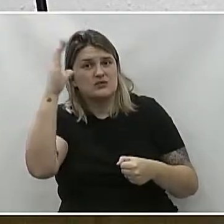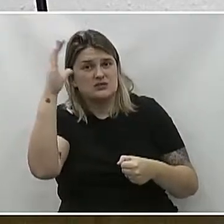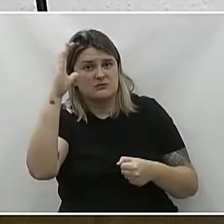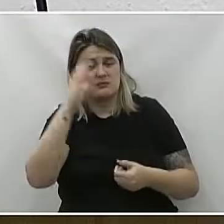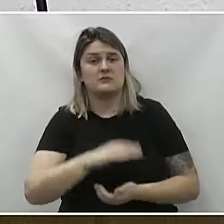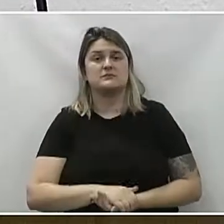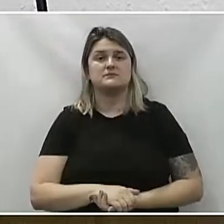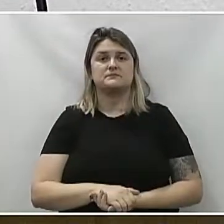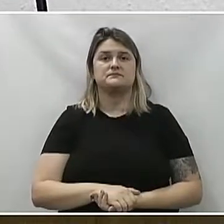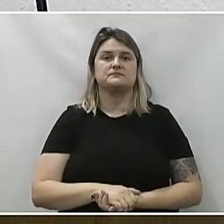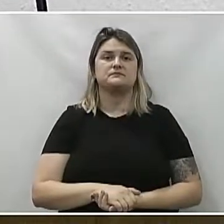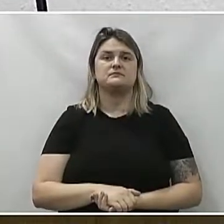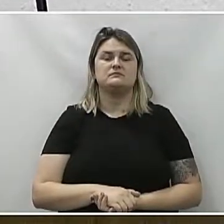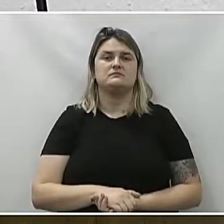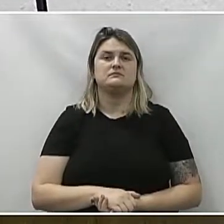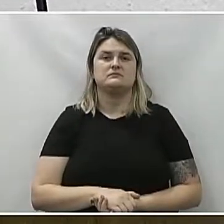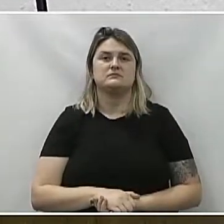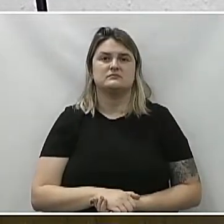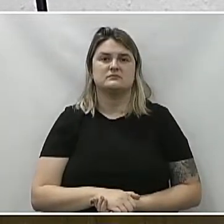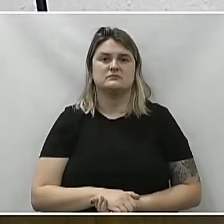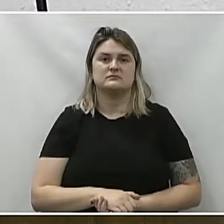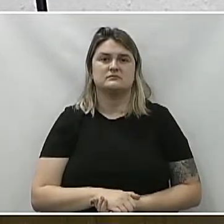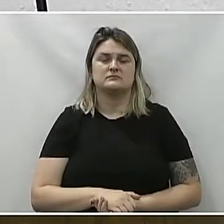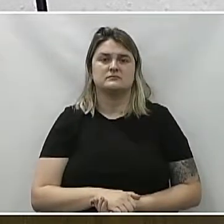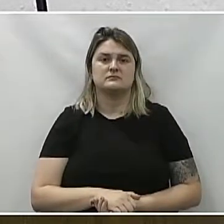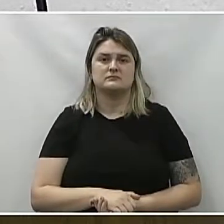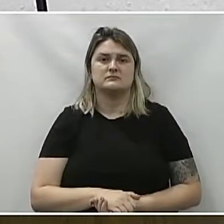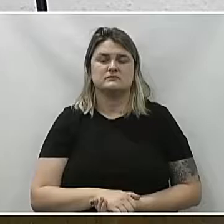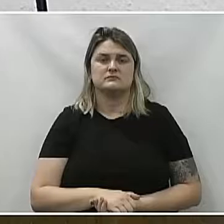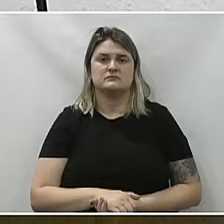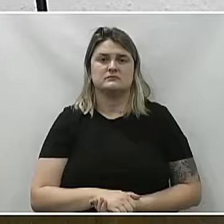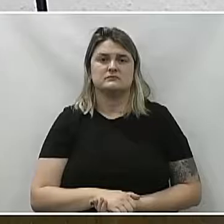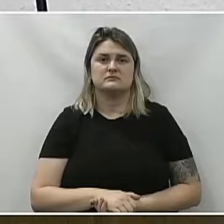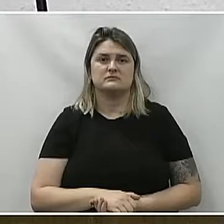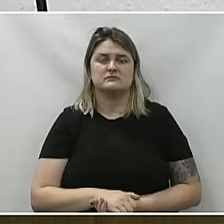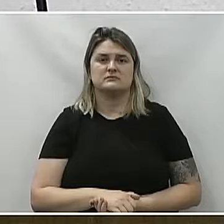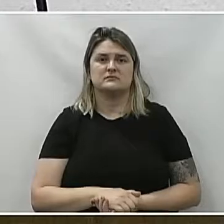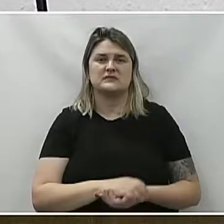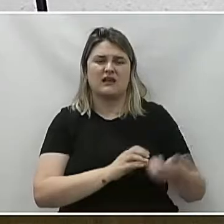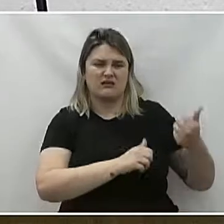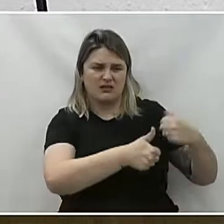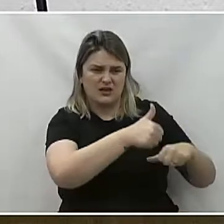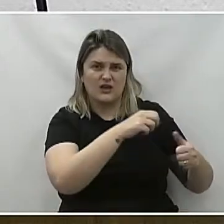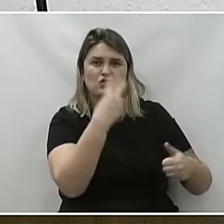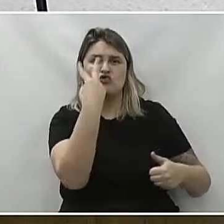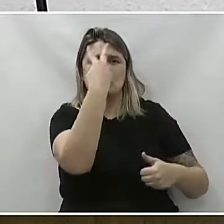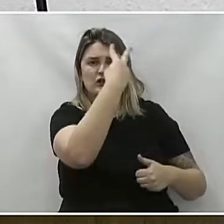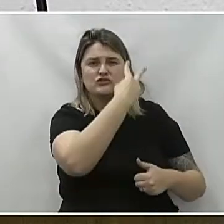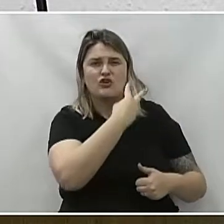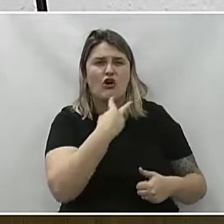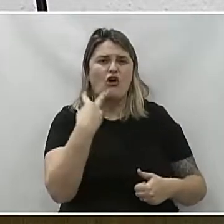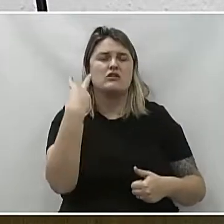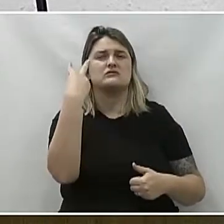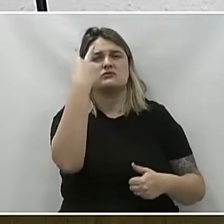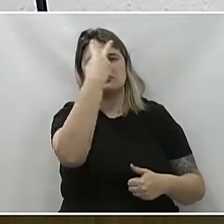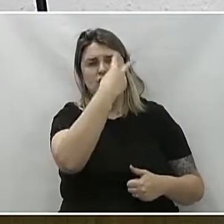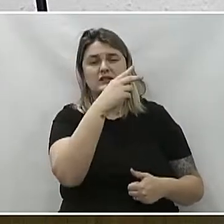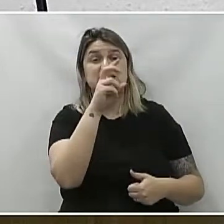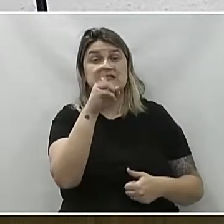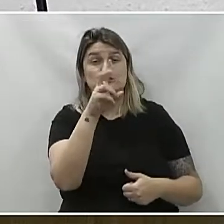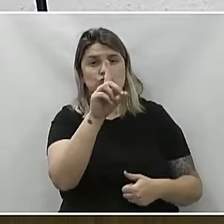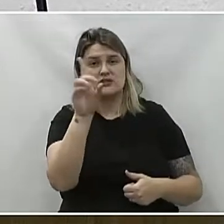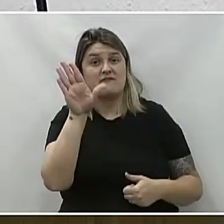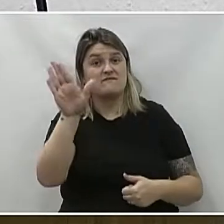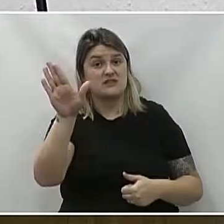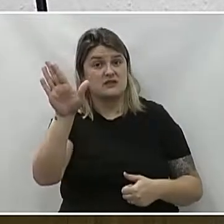agosto. De agosto. Gente, a quimioterapia é 2 horas por dia durante 5 dias. Você tem que